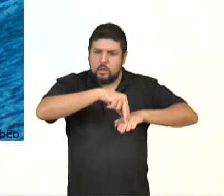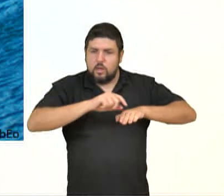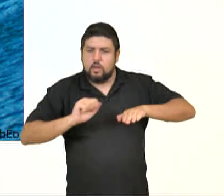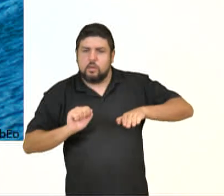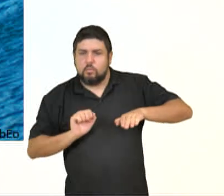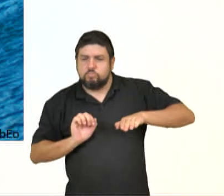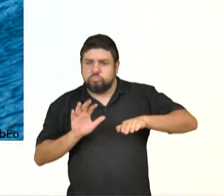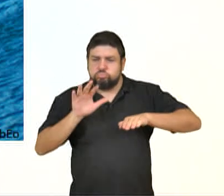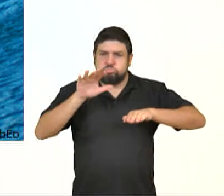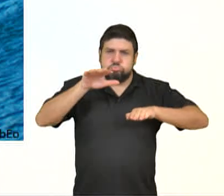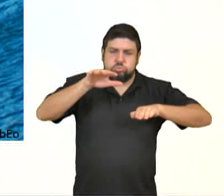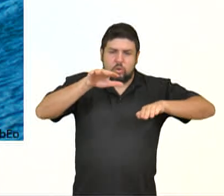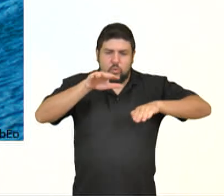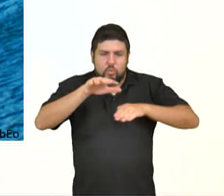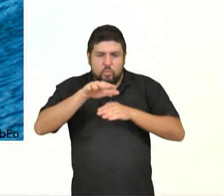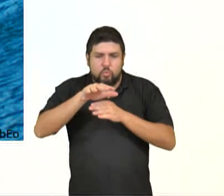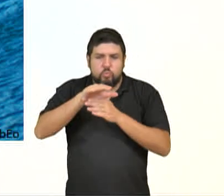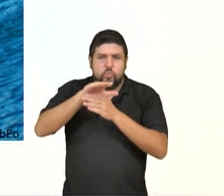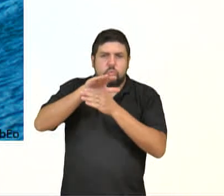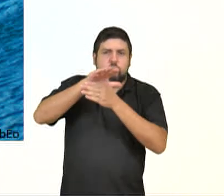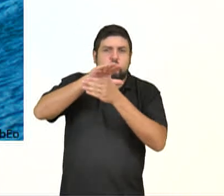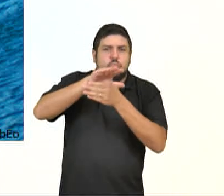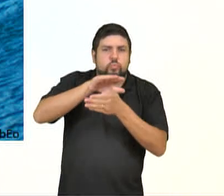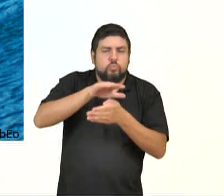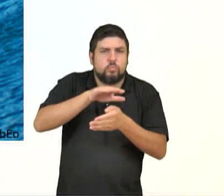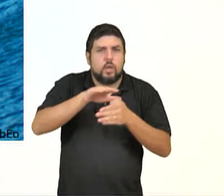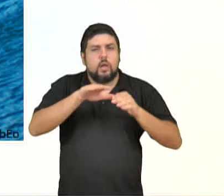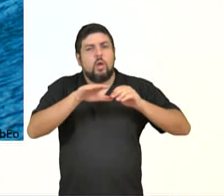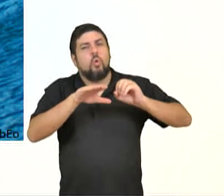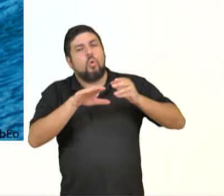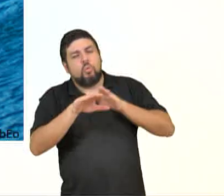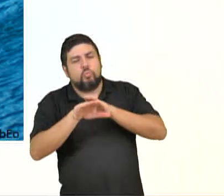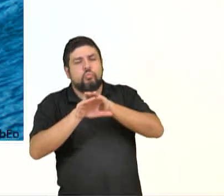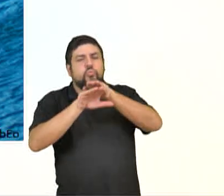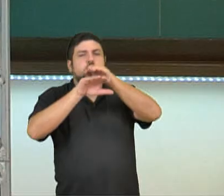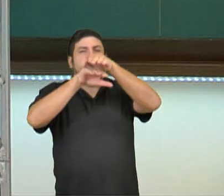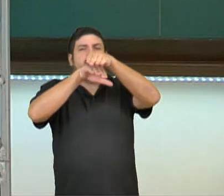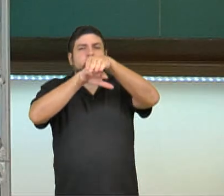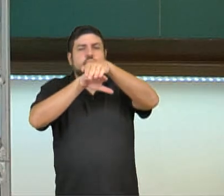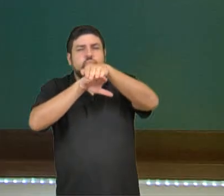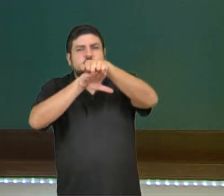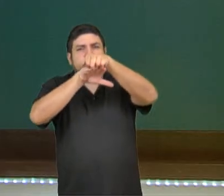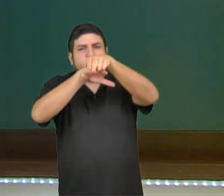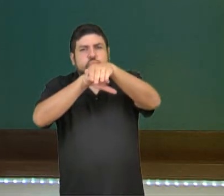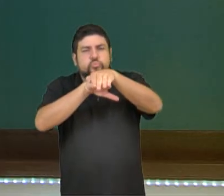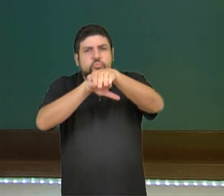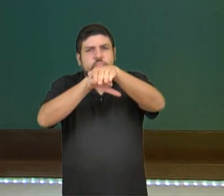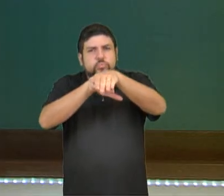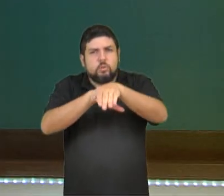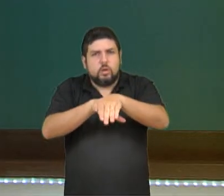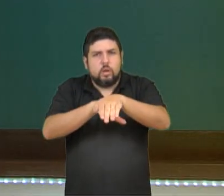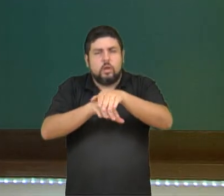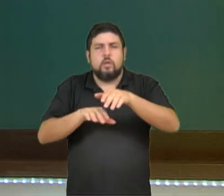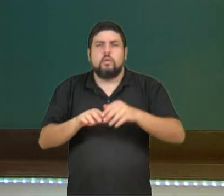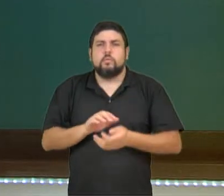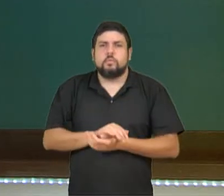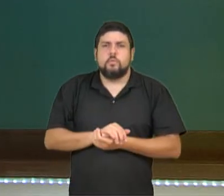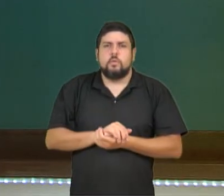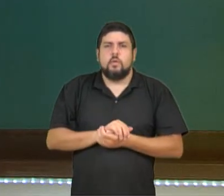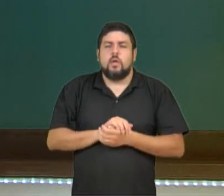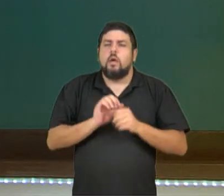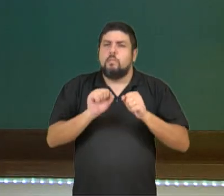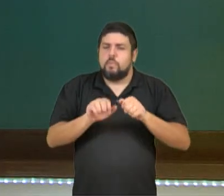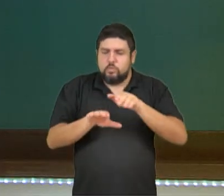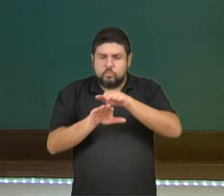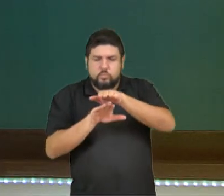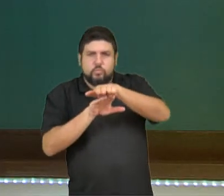impulso, faz evoluções e, por vezes, passa por debaixo dela. Evoluções a gente pode entender também como manobras. E, às vezes, ela pode ser